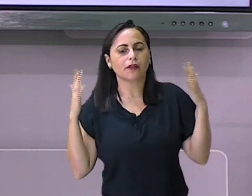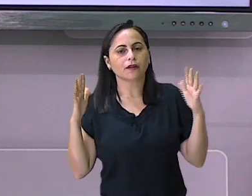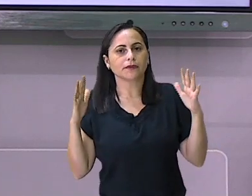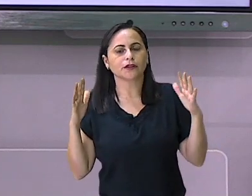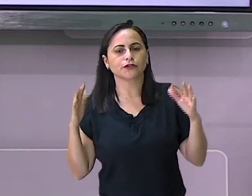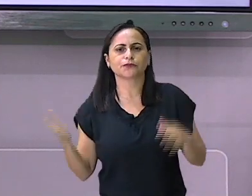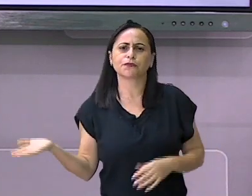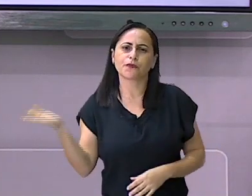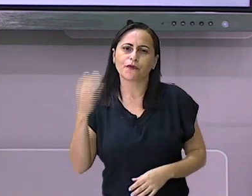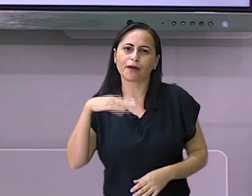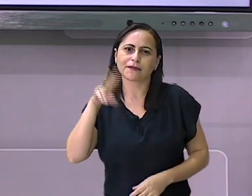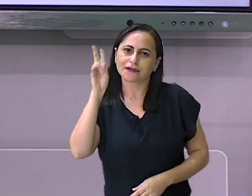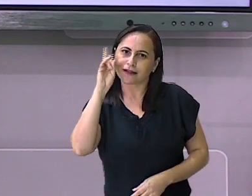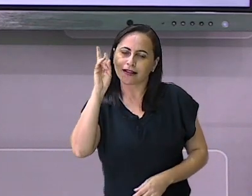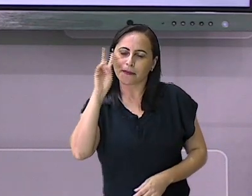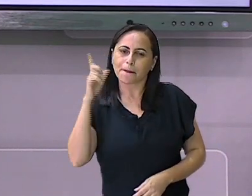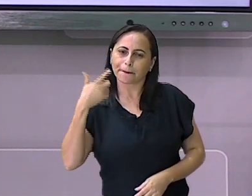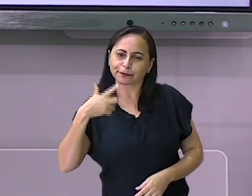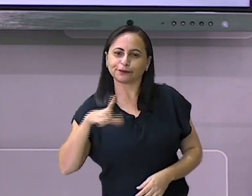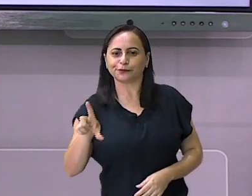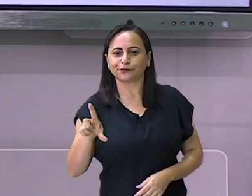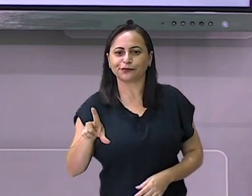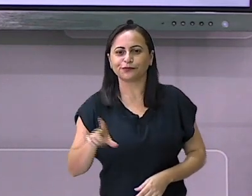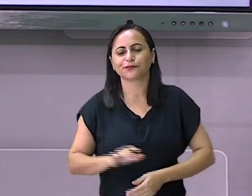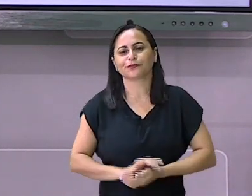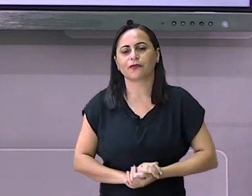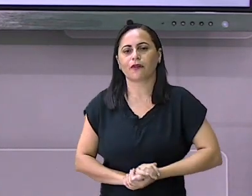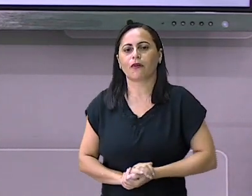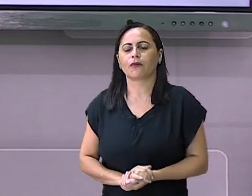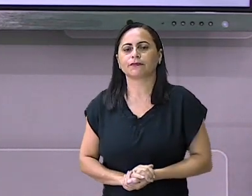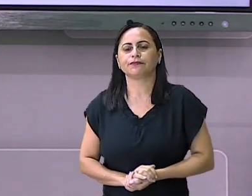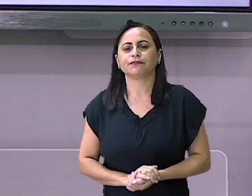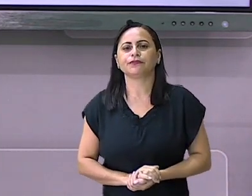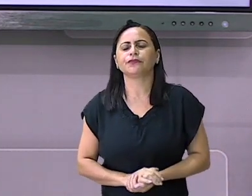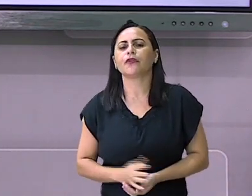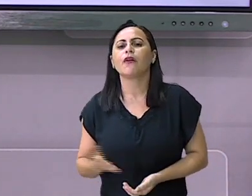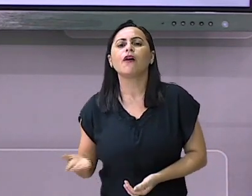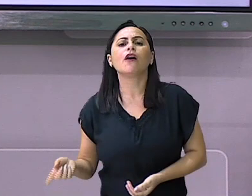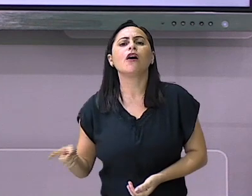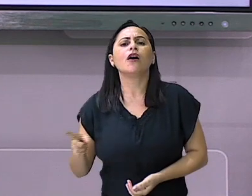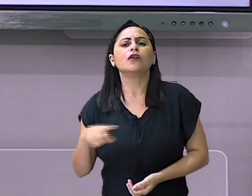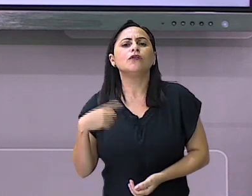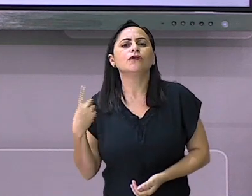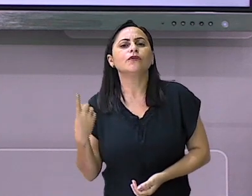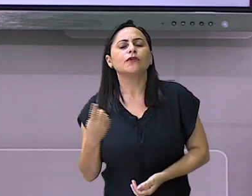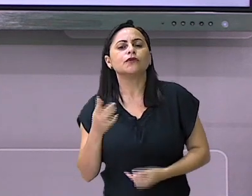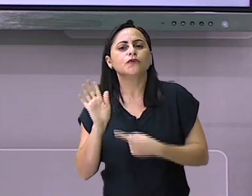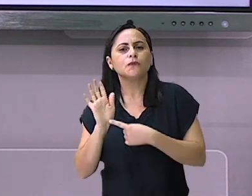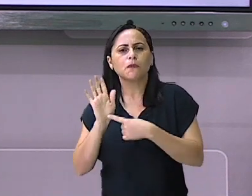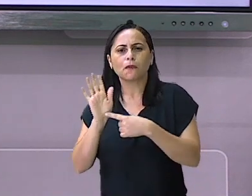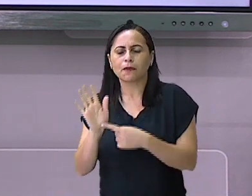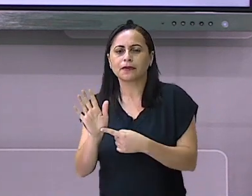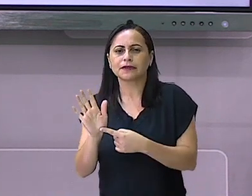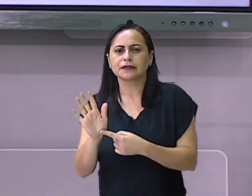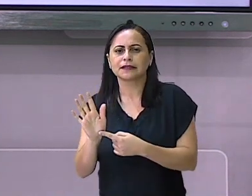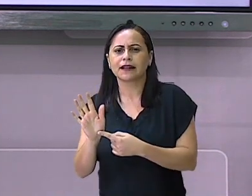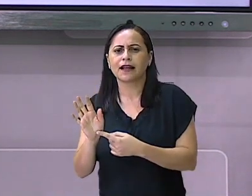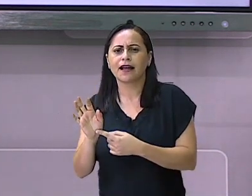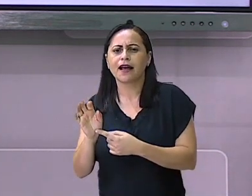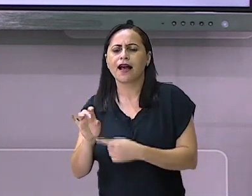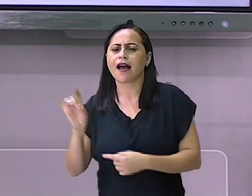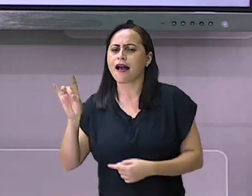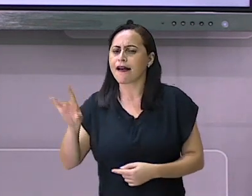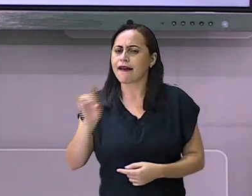vamos relembrar, já que vocês já conhecem. Nós vamos falar um pouquinho sobre cada dia. Nós